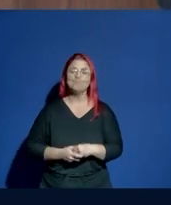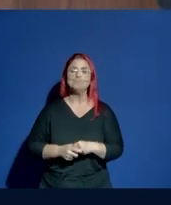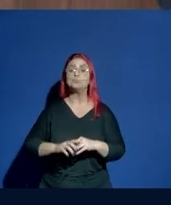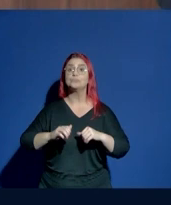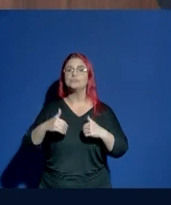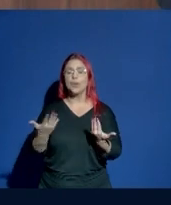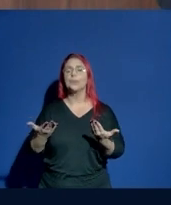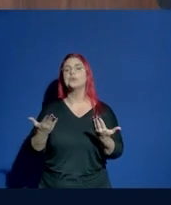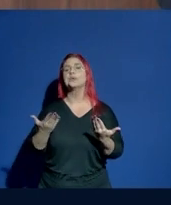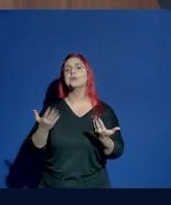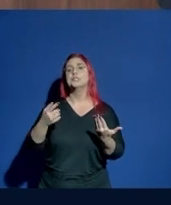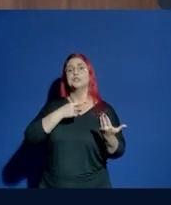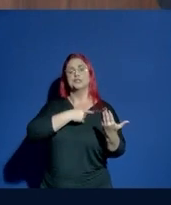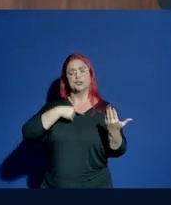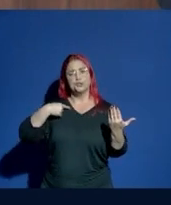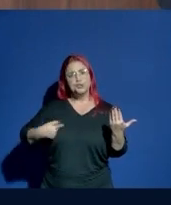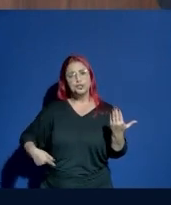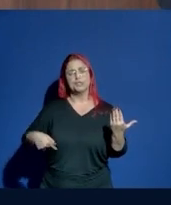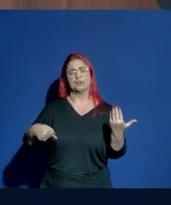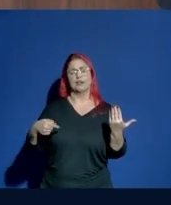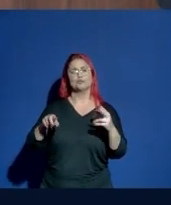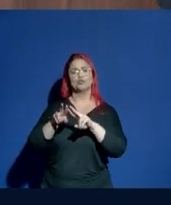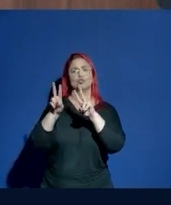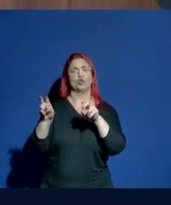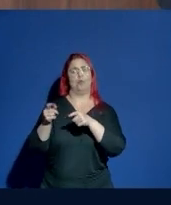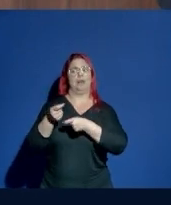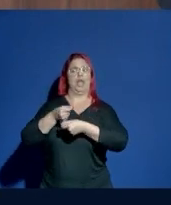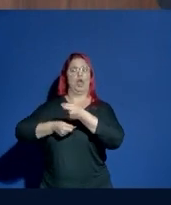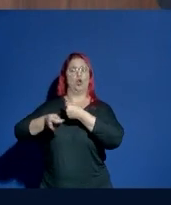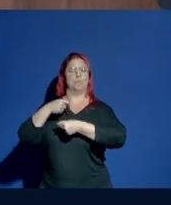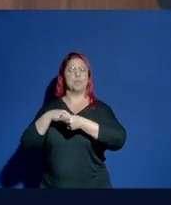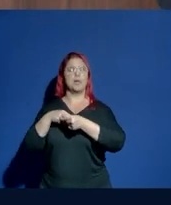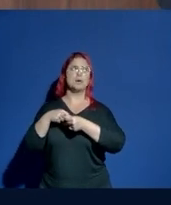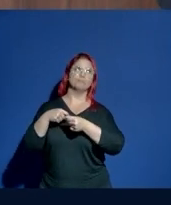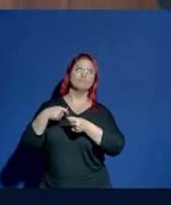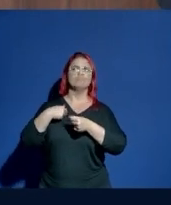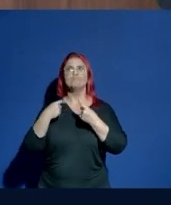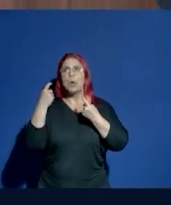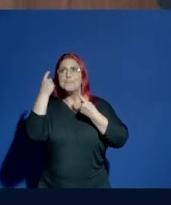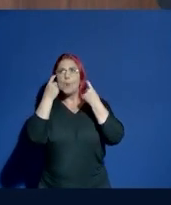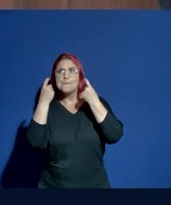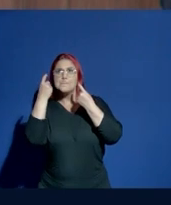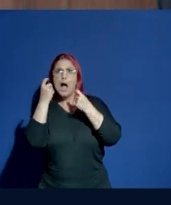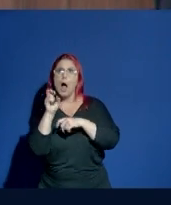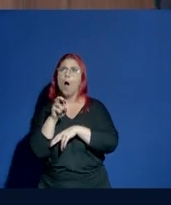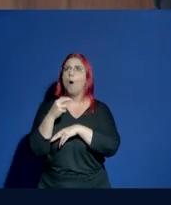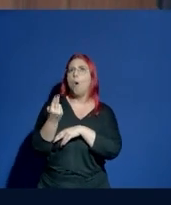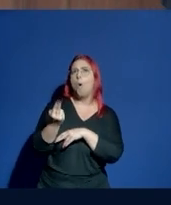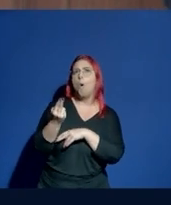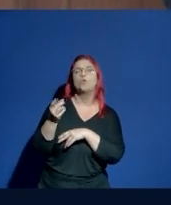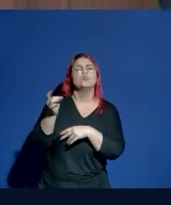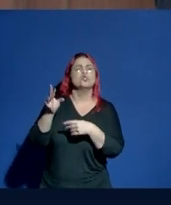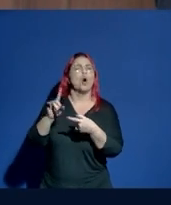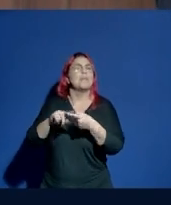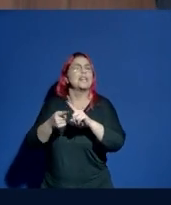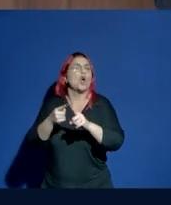situação chinesa, em termos econômicos, era uma situação preocupante, ou se aquilo era mais um processo de